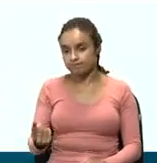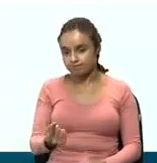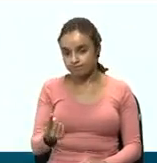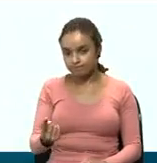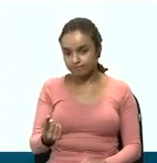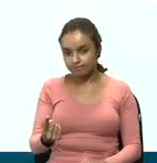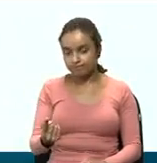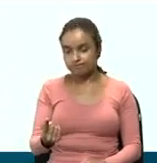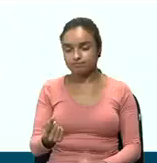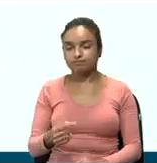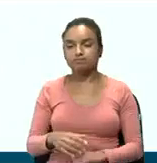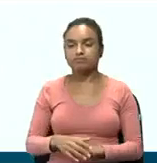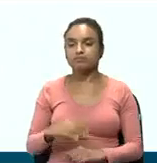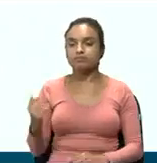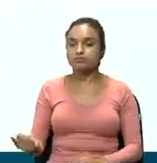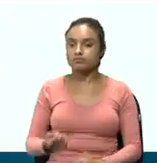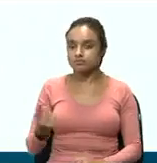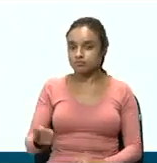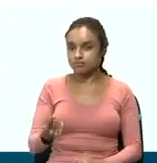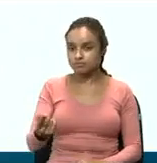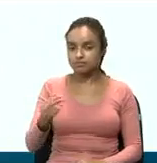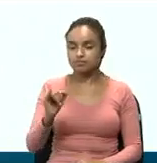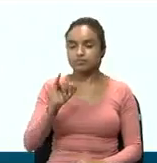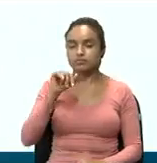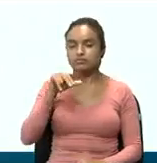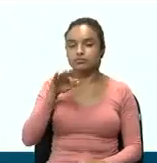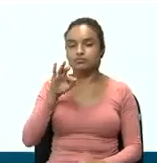ou infinito, o que